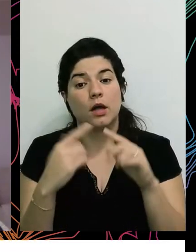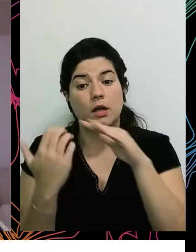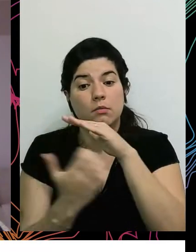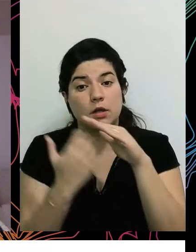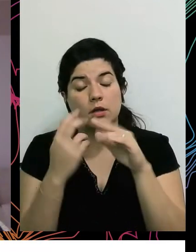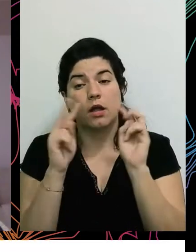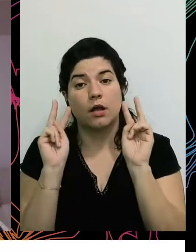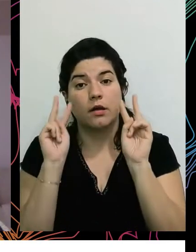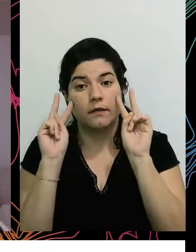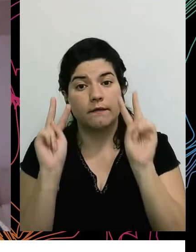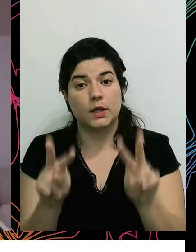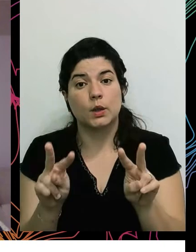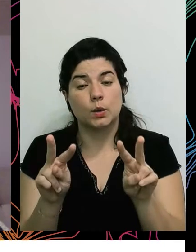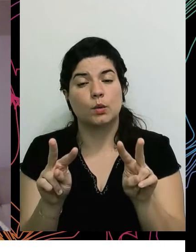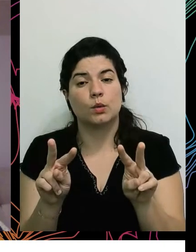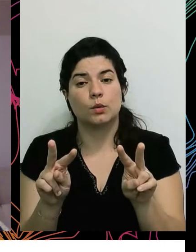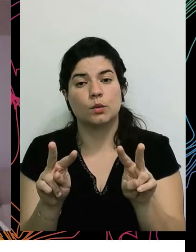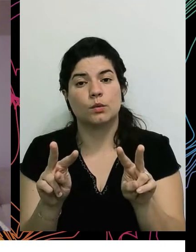que